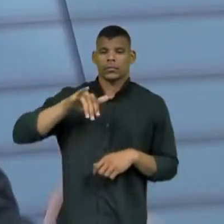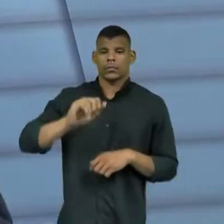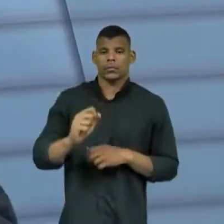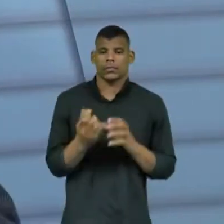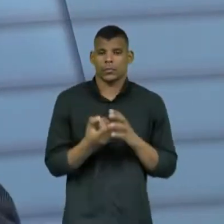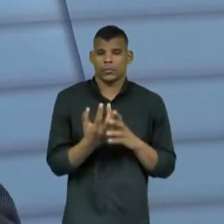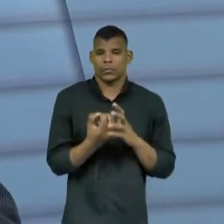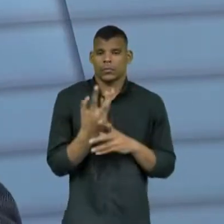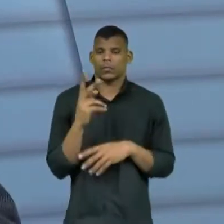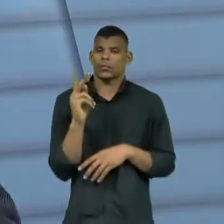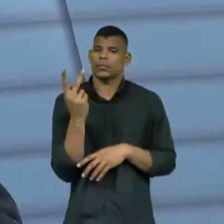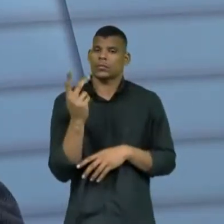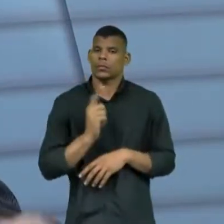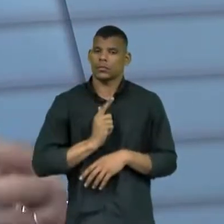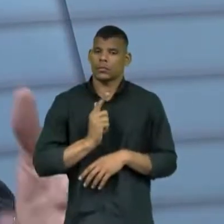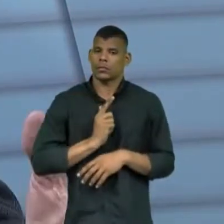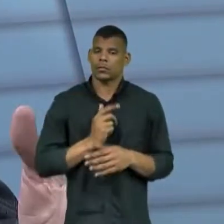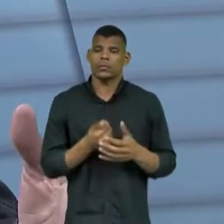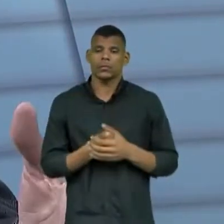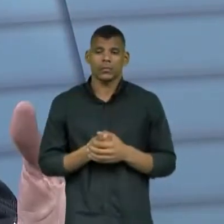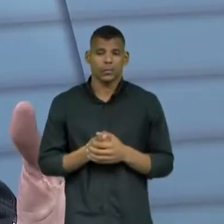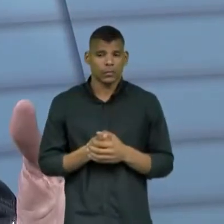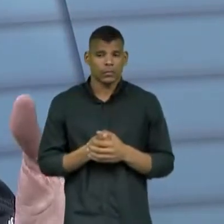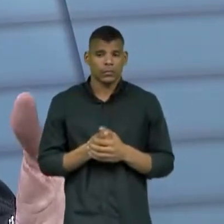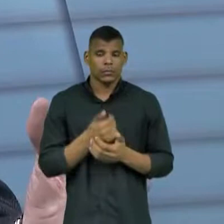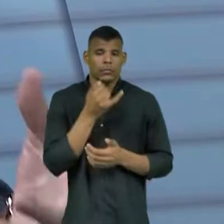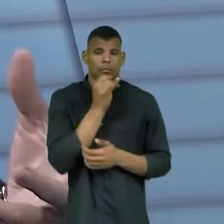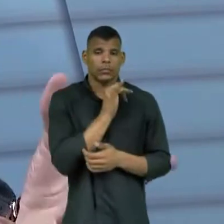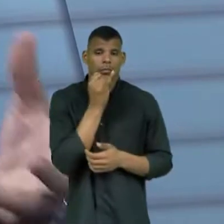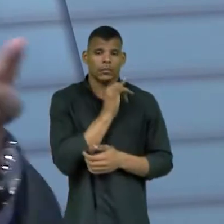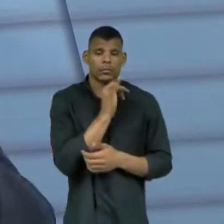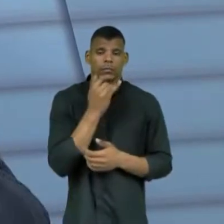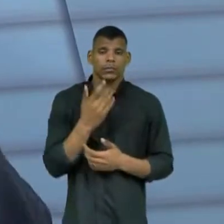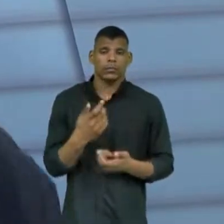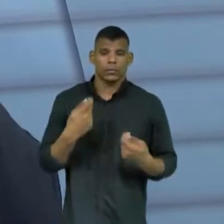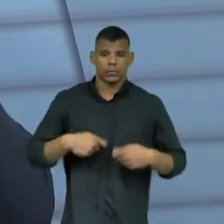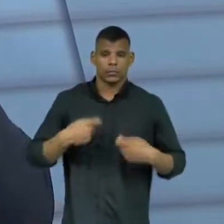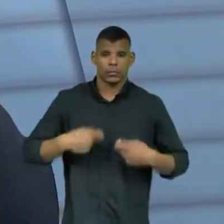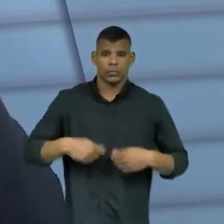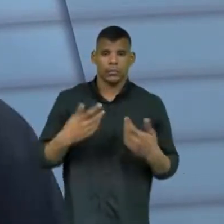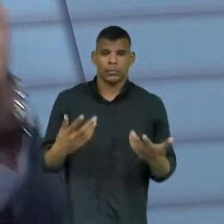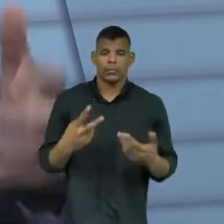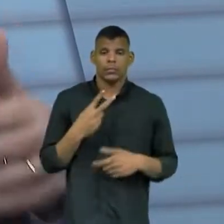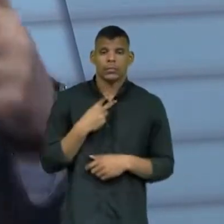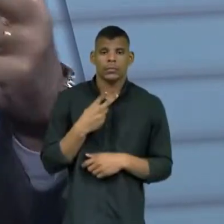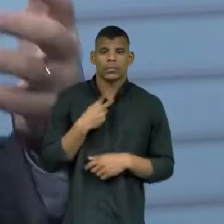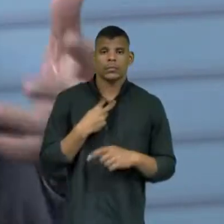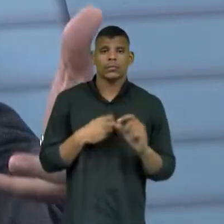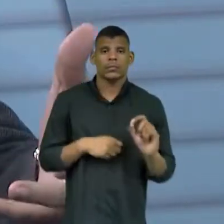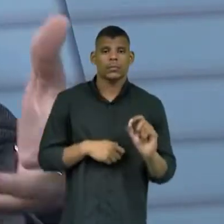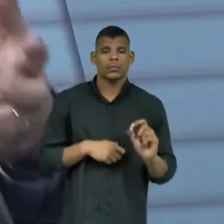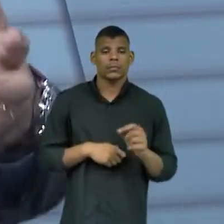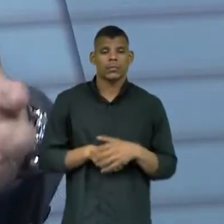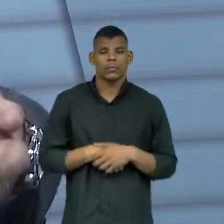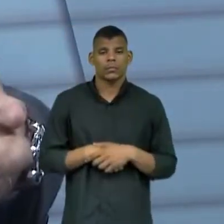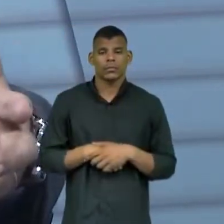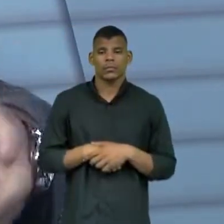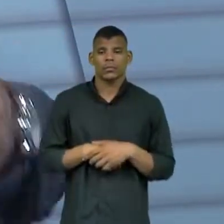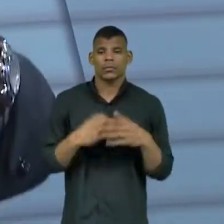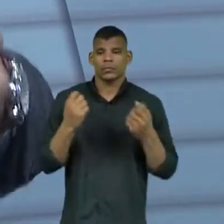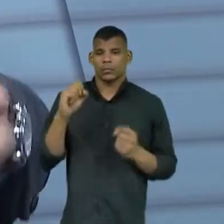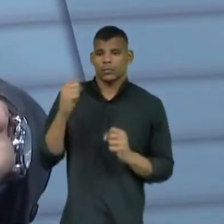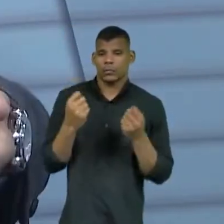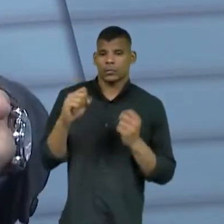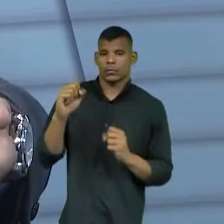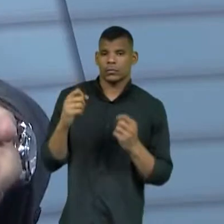produzir o hidrogênio. E para a energia que você necessita, você não pode abastecer a indústria